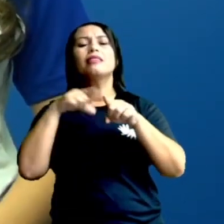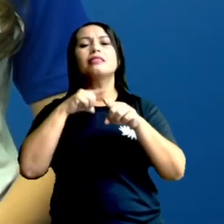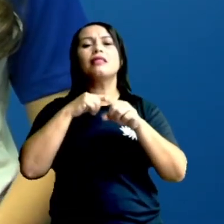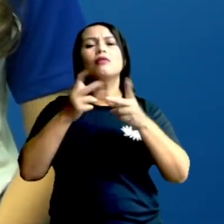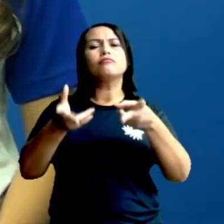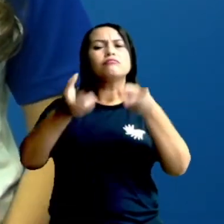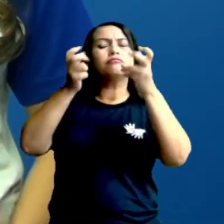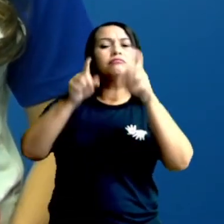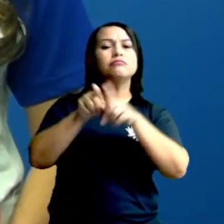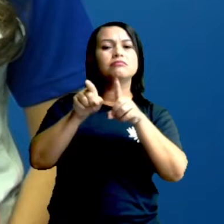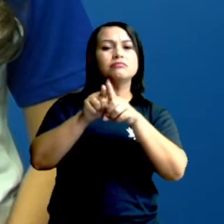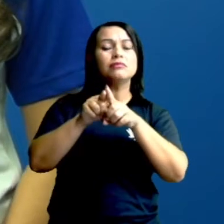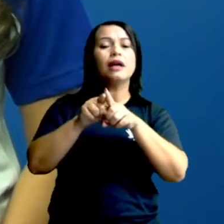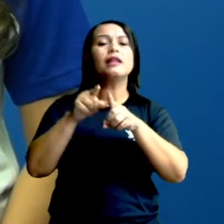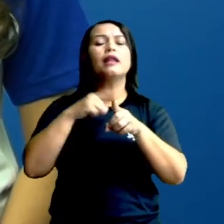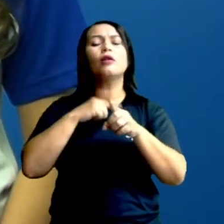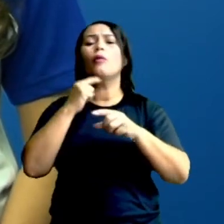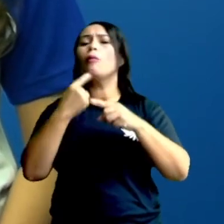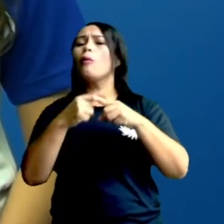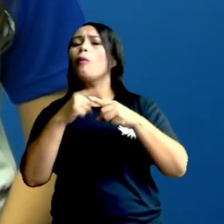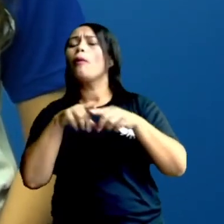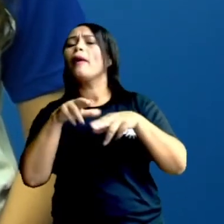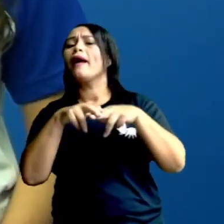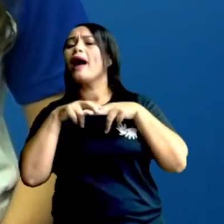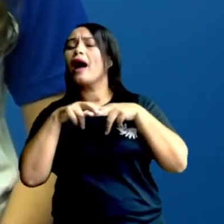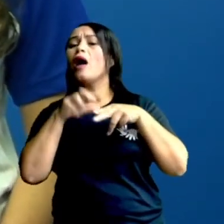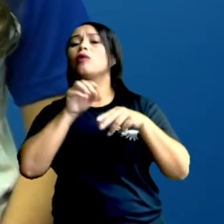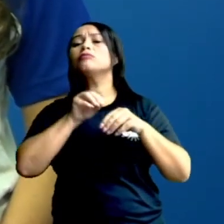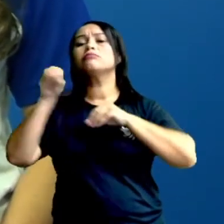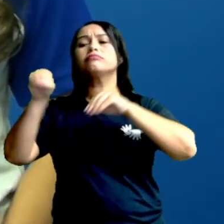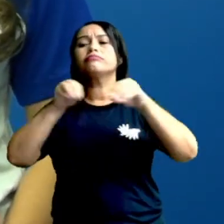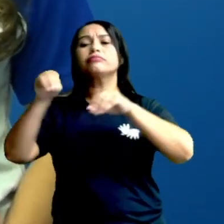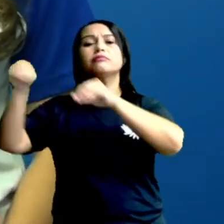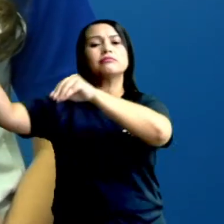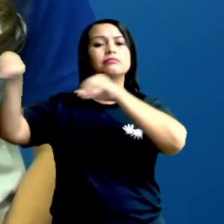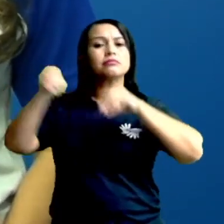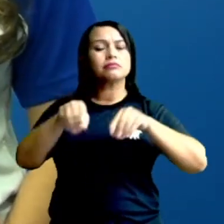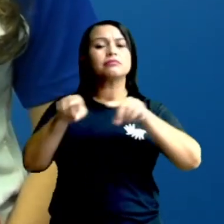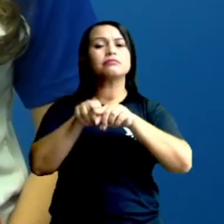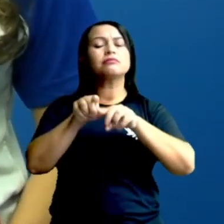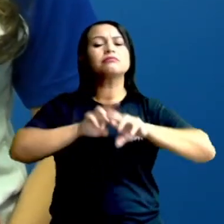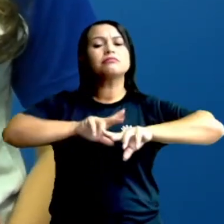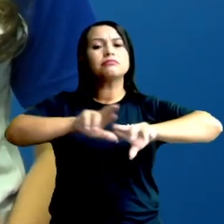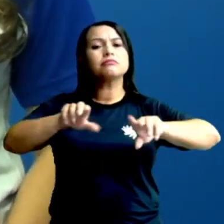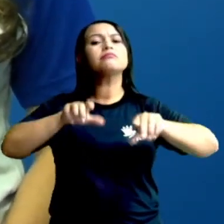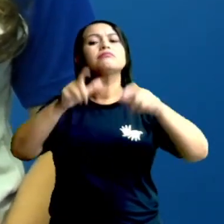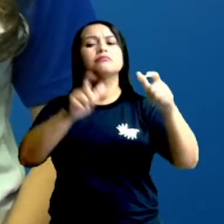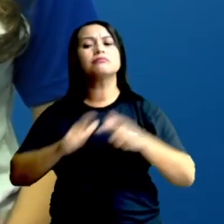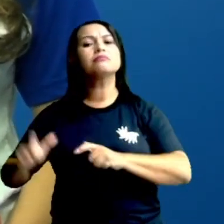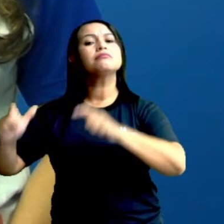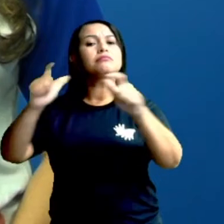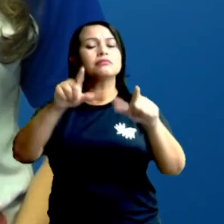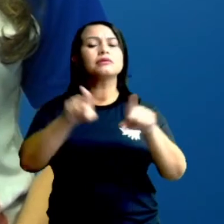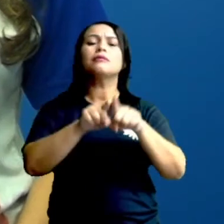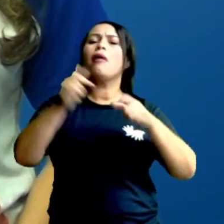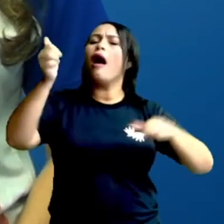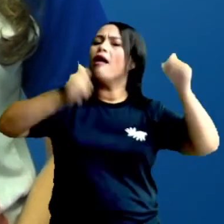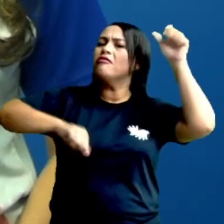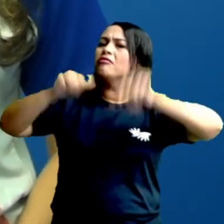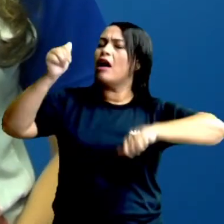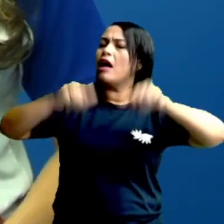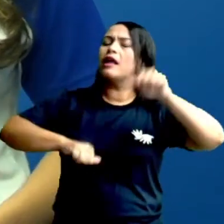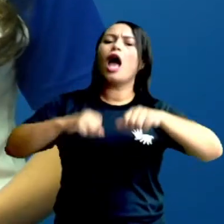dos processos migratórios em diferentes tempos e espaços e avaliar o papel, esse